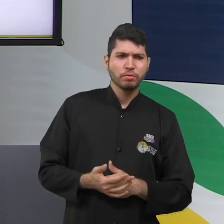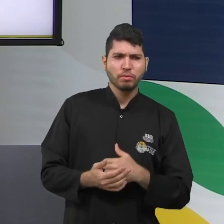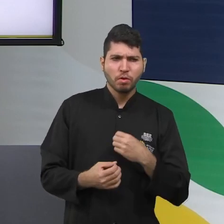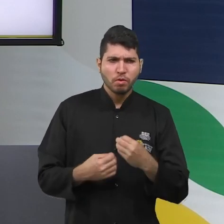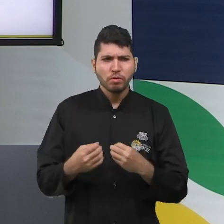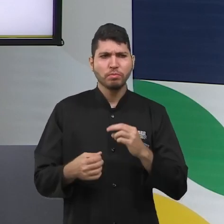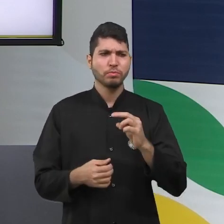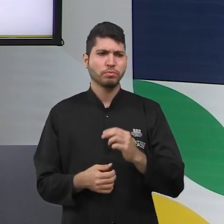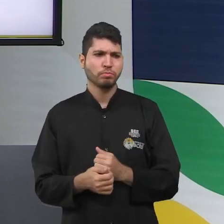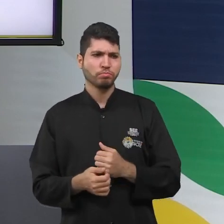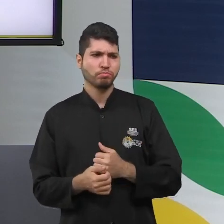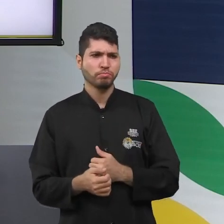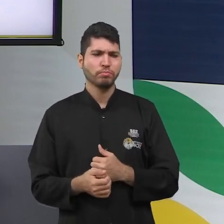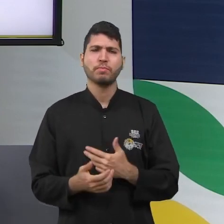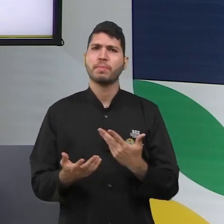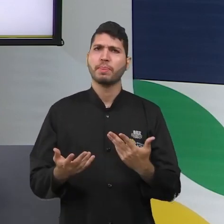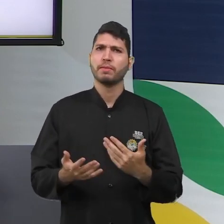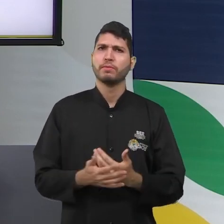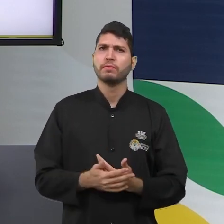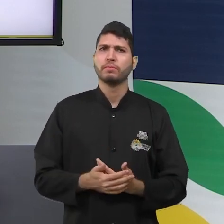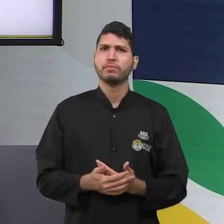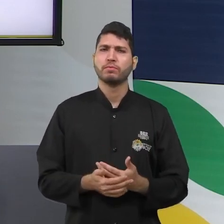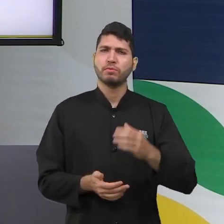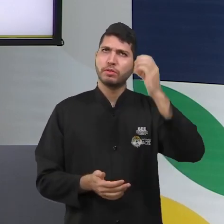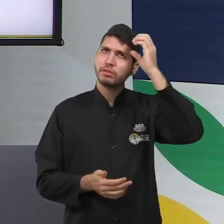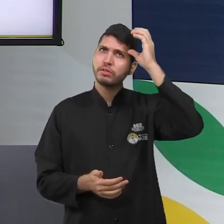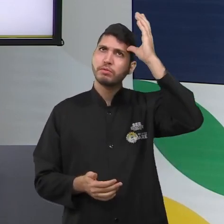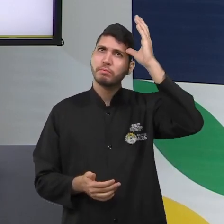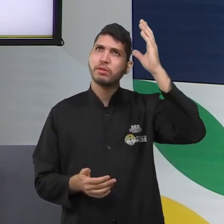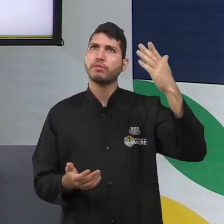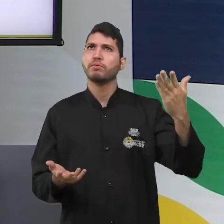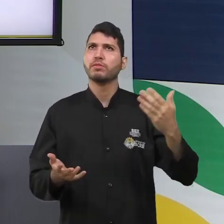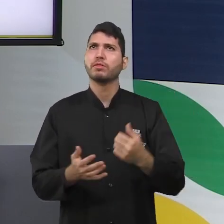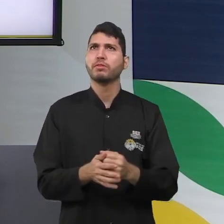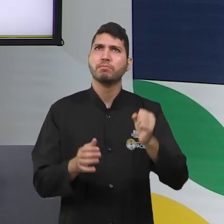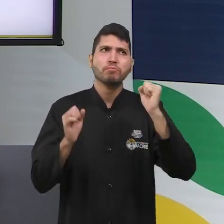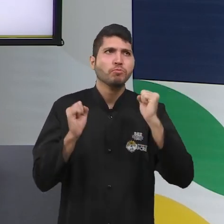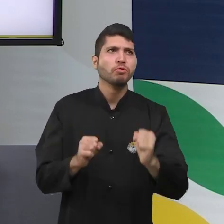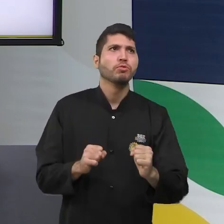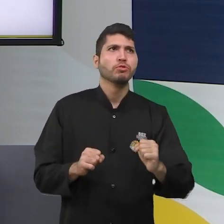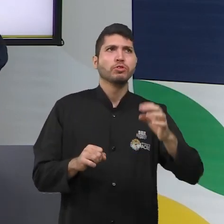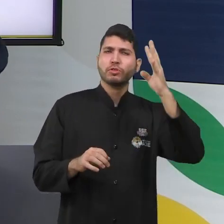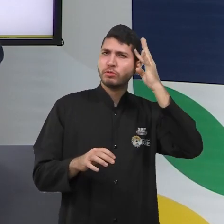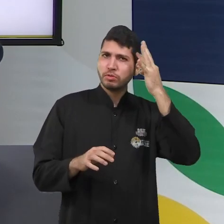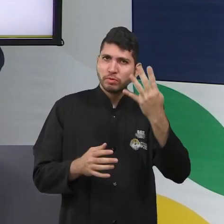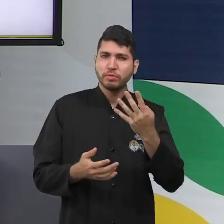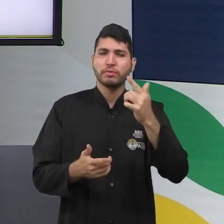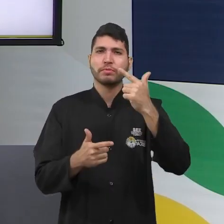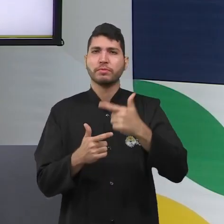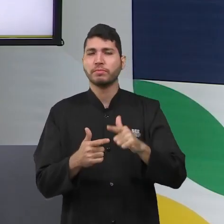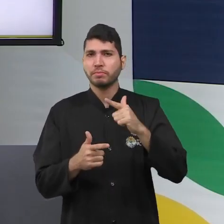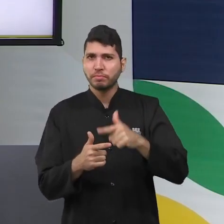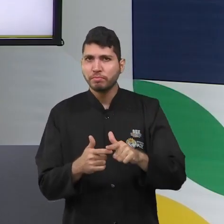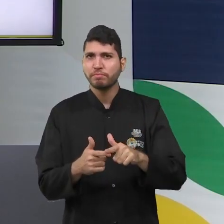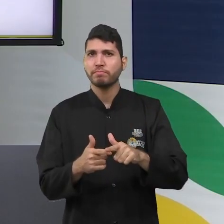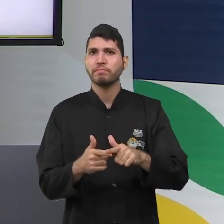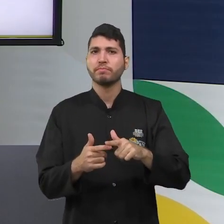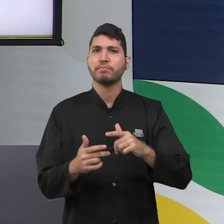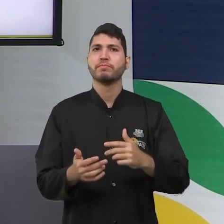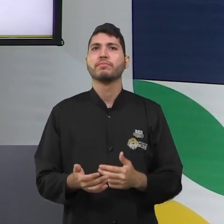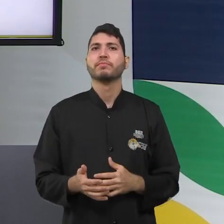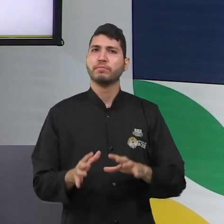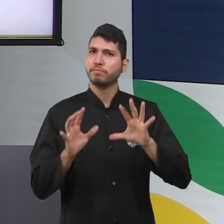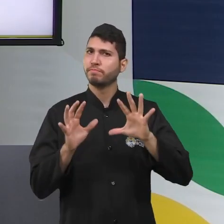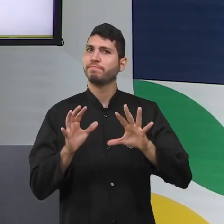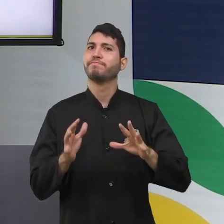dessa situação? Quais são os saberes que a gente tem acerca disso, que podem transformar, que a gente pode usar para transformar isso? Então, é sempre